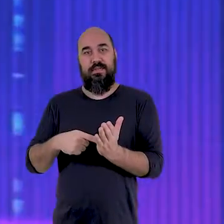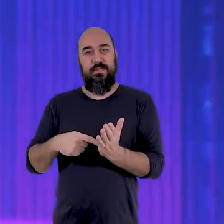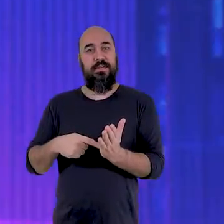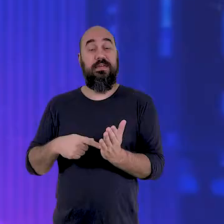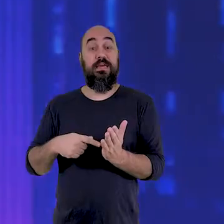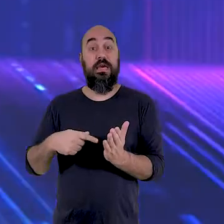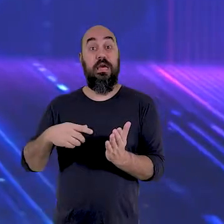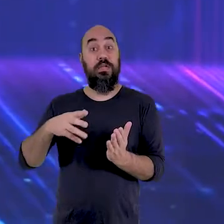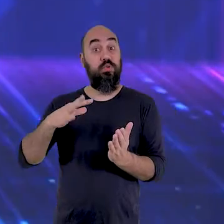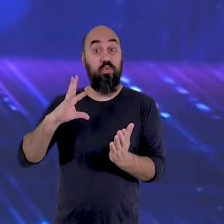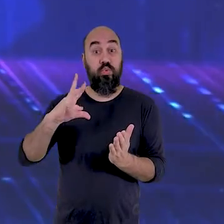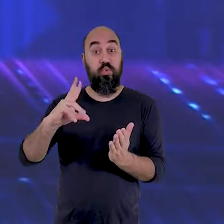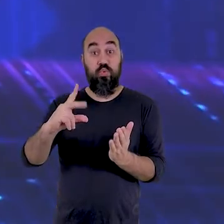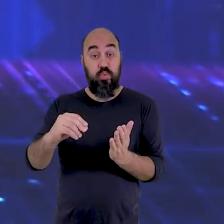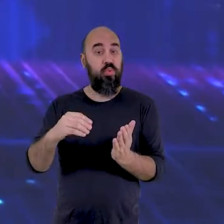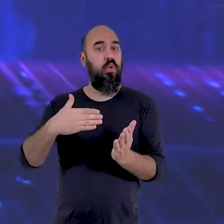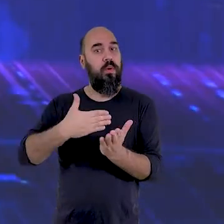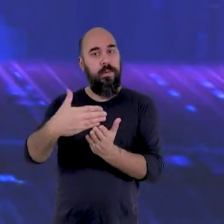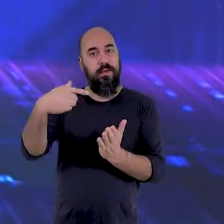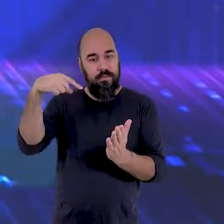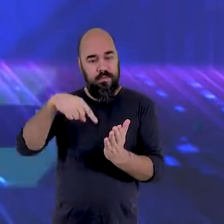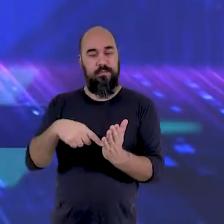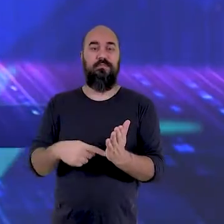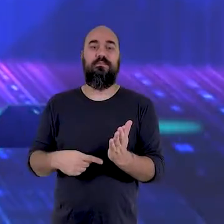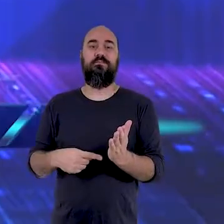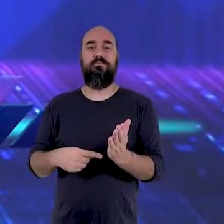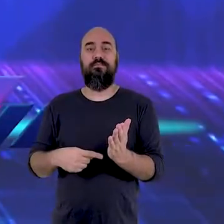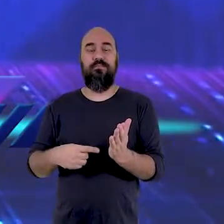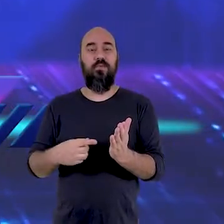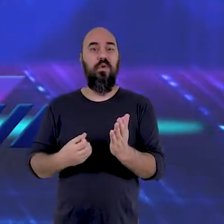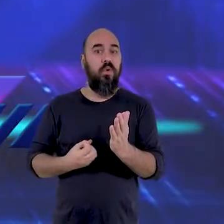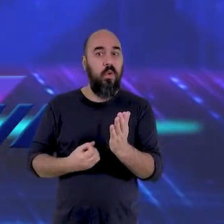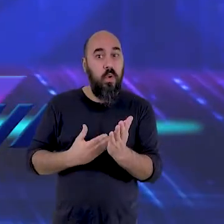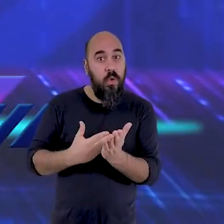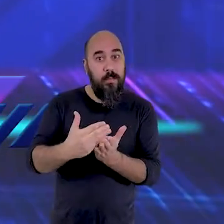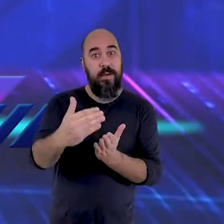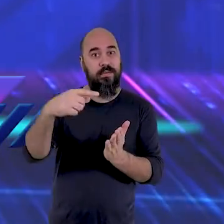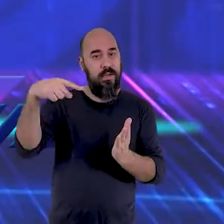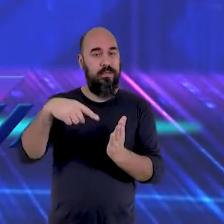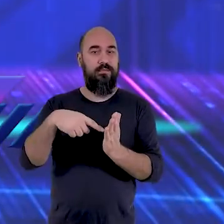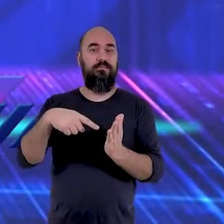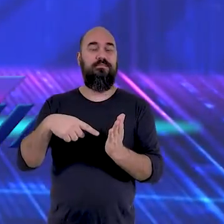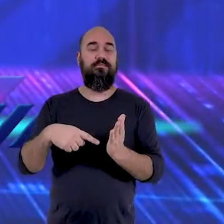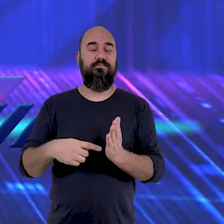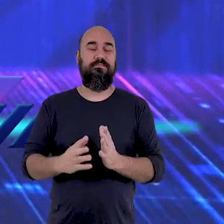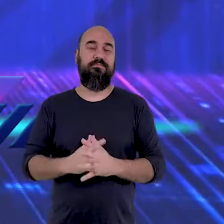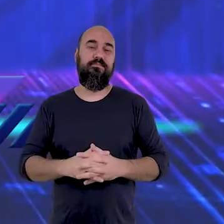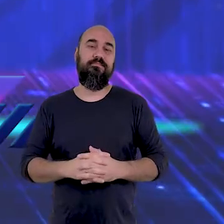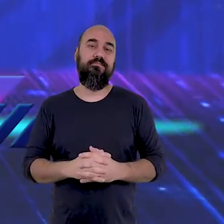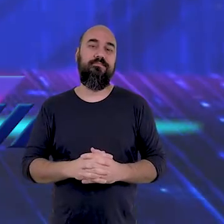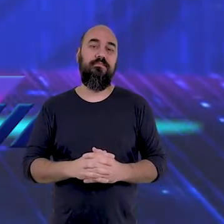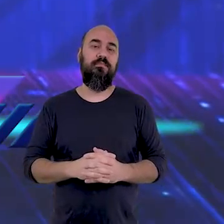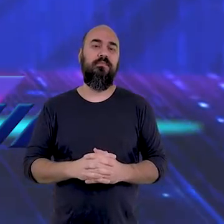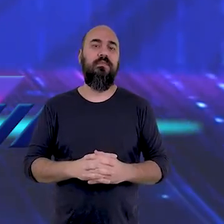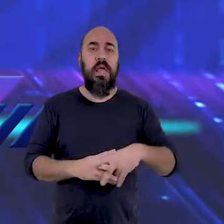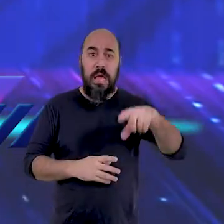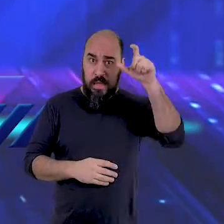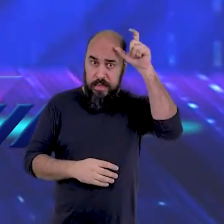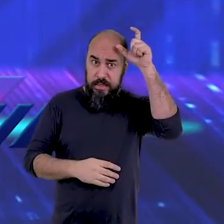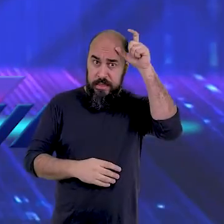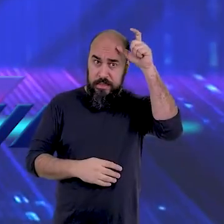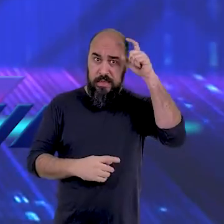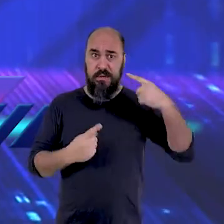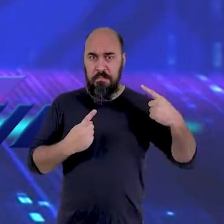sabe, tudo começa na palavra. Tudo parte da palavra. Desde que Satanás se rebelou